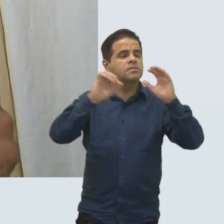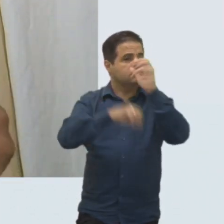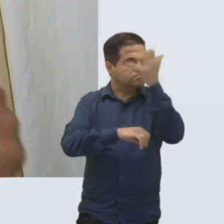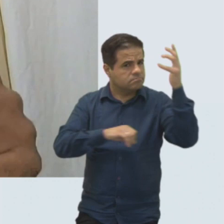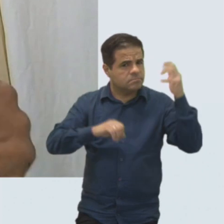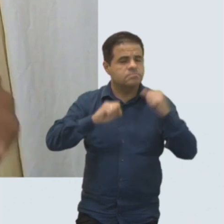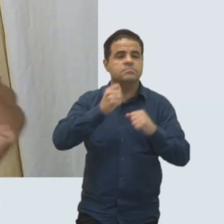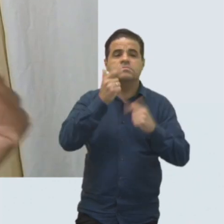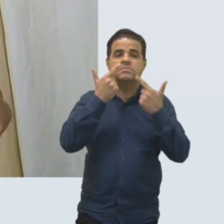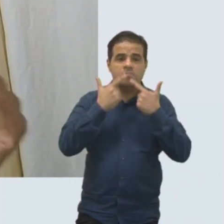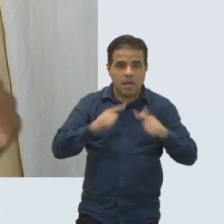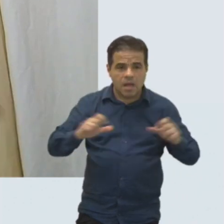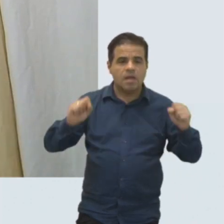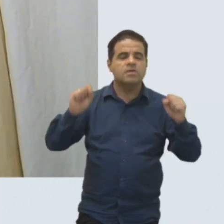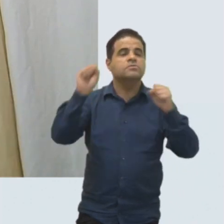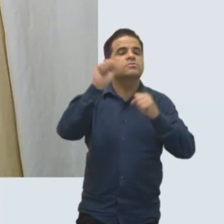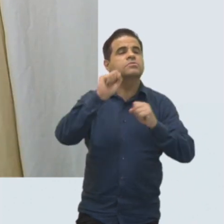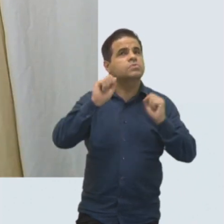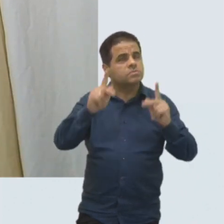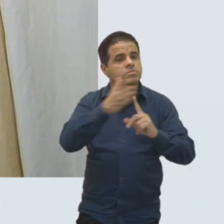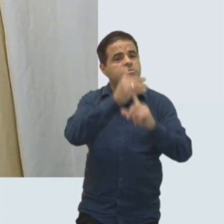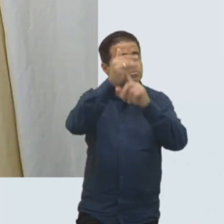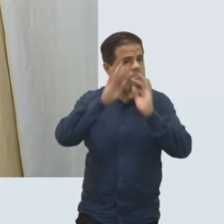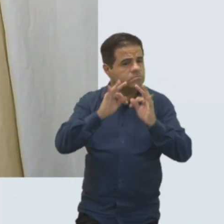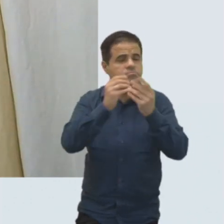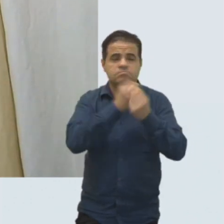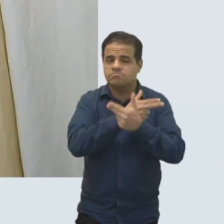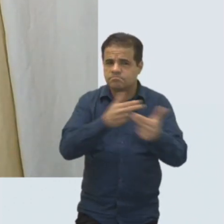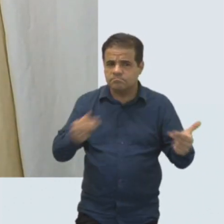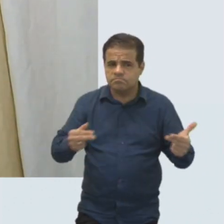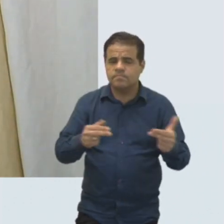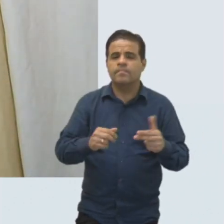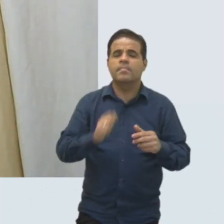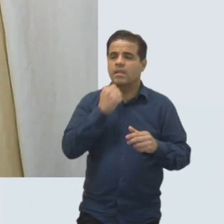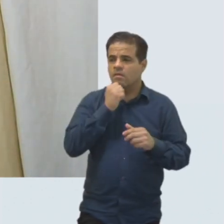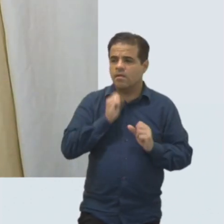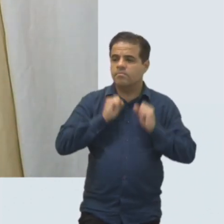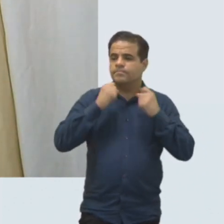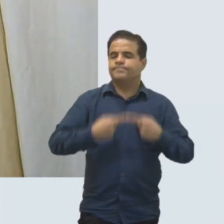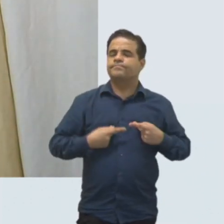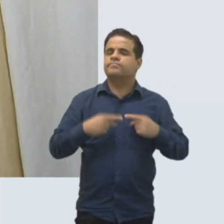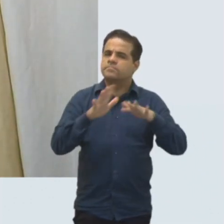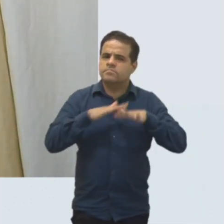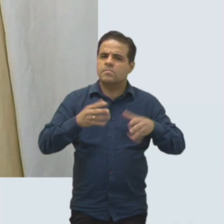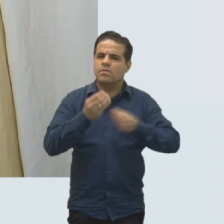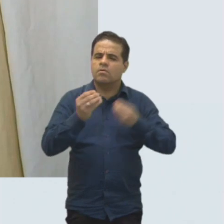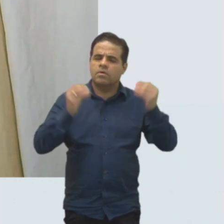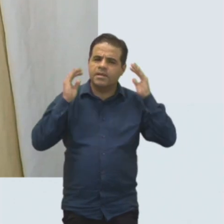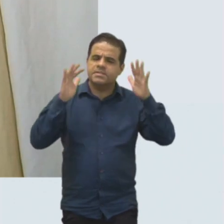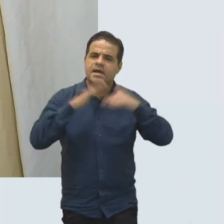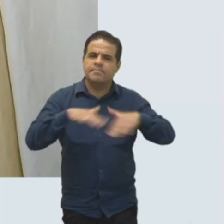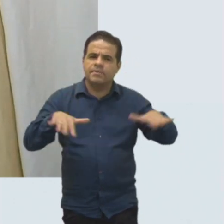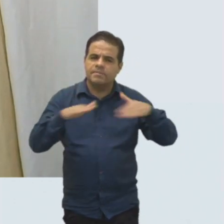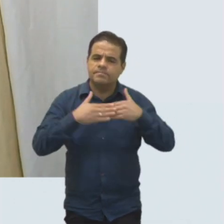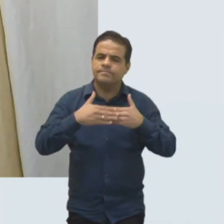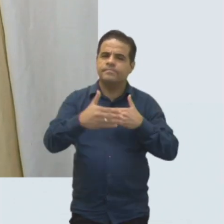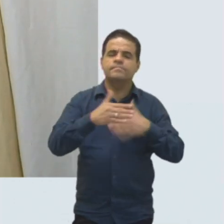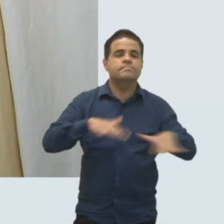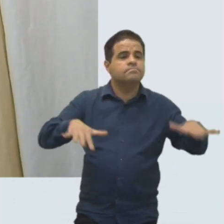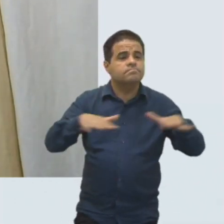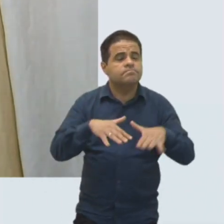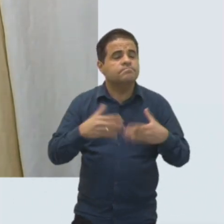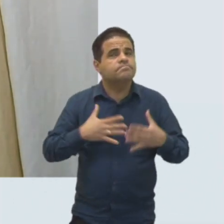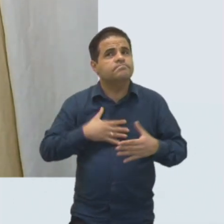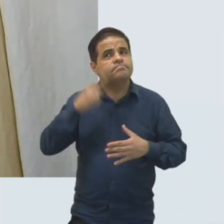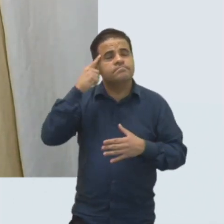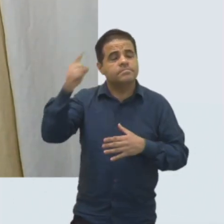tecnologia. Linguagens, ok, tecnologia, tem muita coisa. Ciências humanas, como é que a gente vai pensar tecnologia a partir das ciências humanas? Minha missão